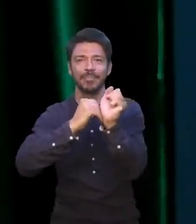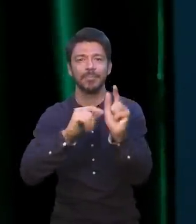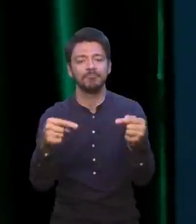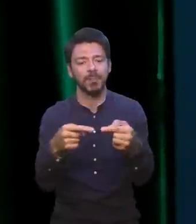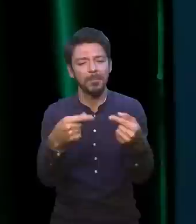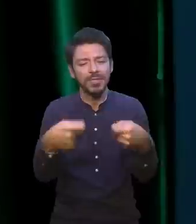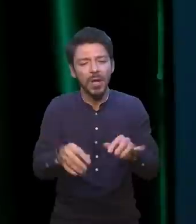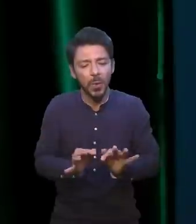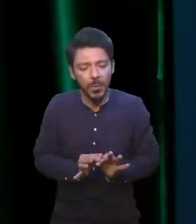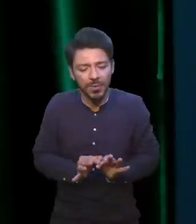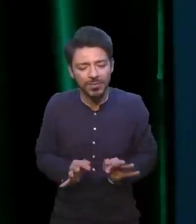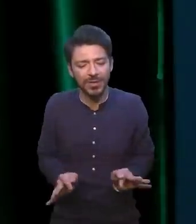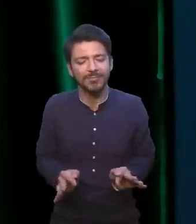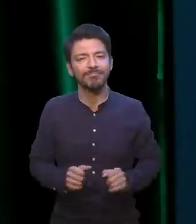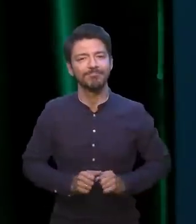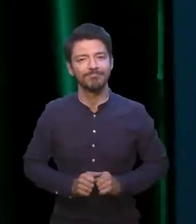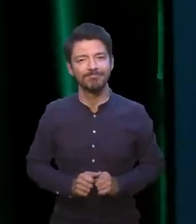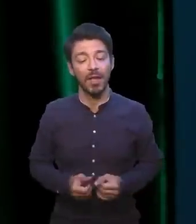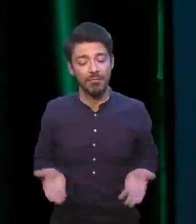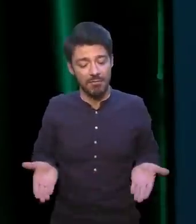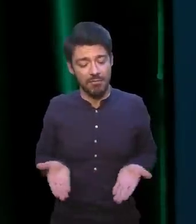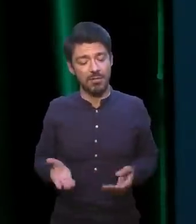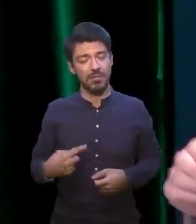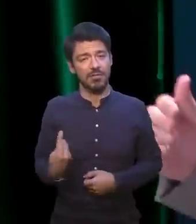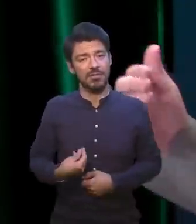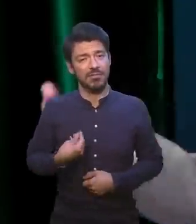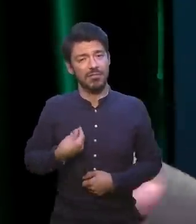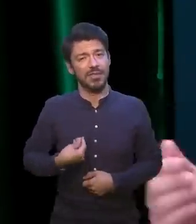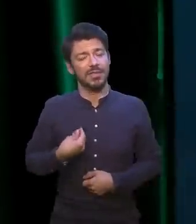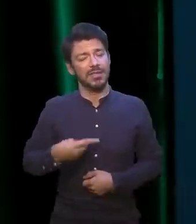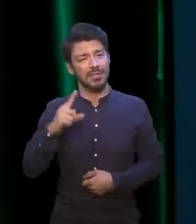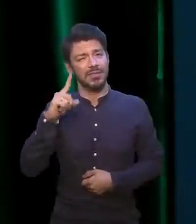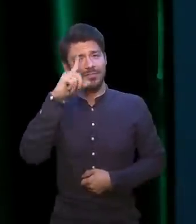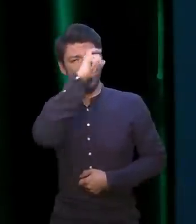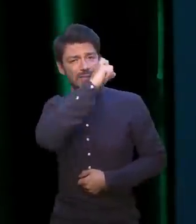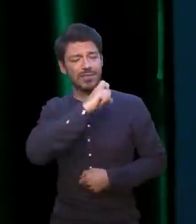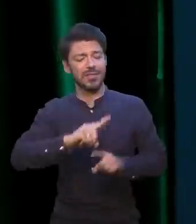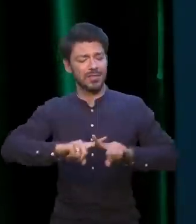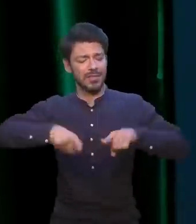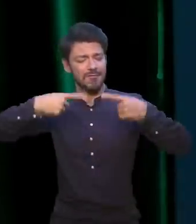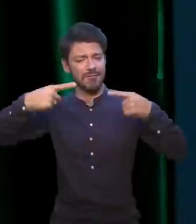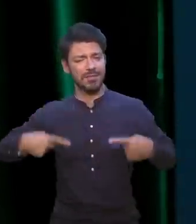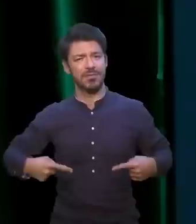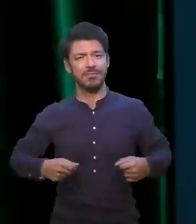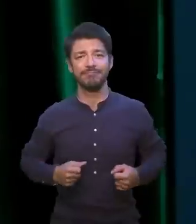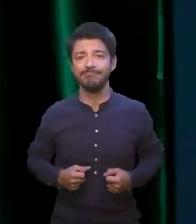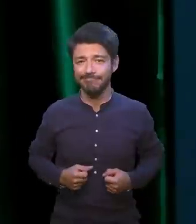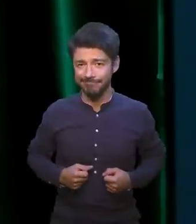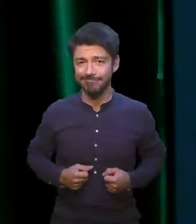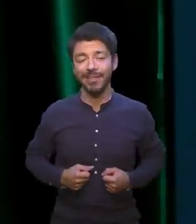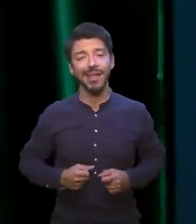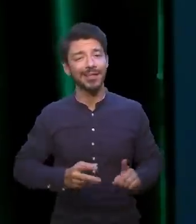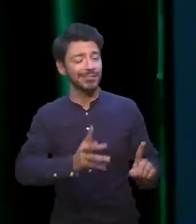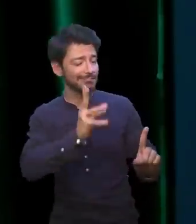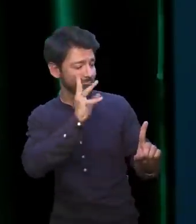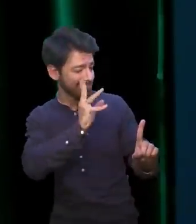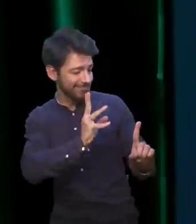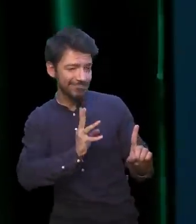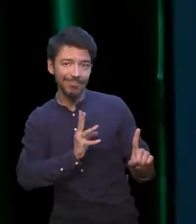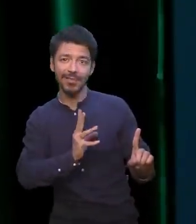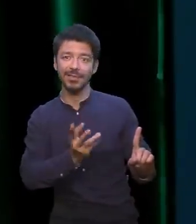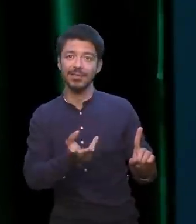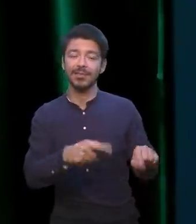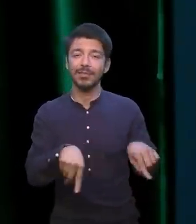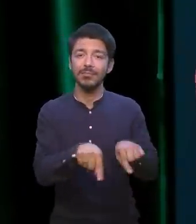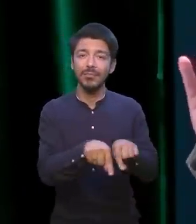Humildade, eu estou passando por um período difícil, uma luta desafiadora no lar, etc. Vim aqui no atendimento fraterno. Às vezes um companheiro da